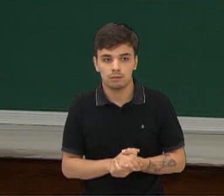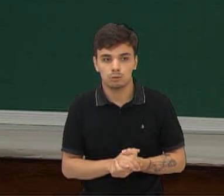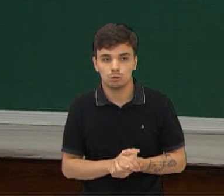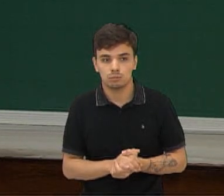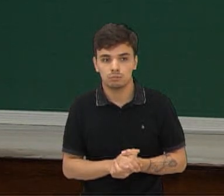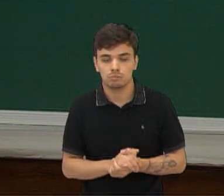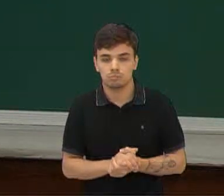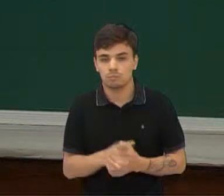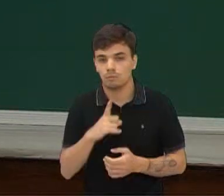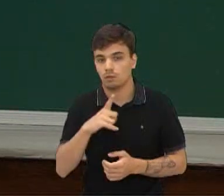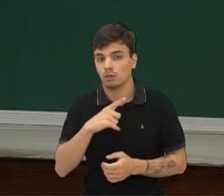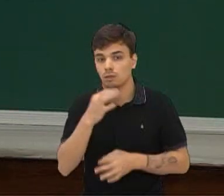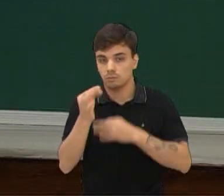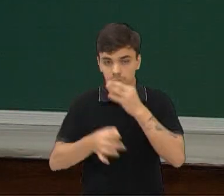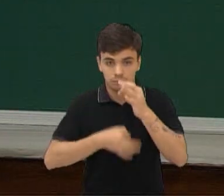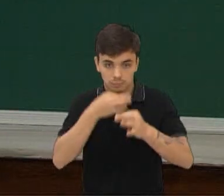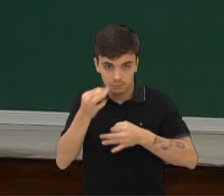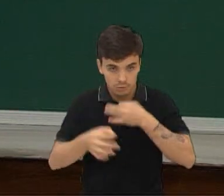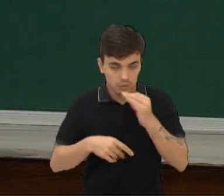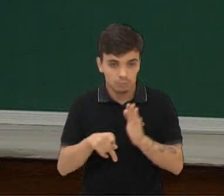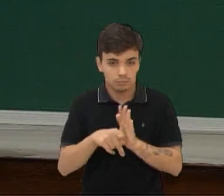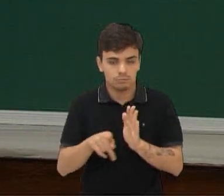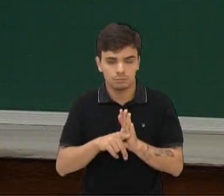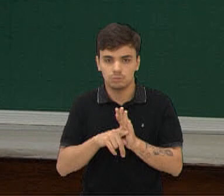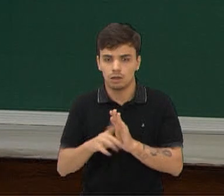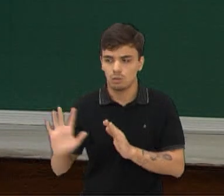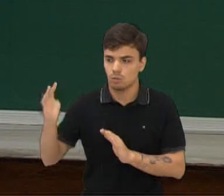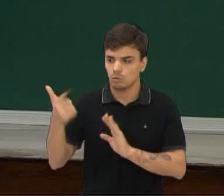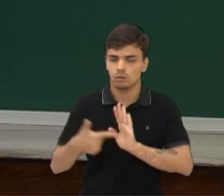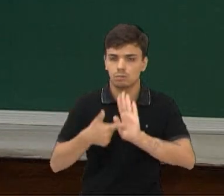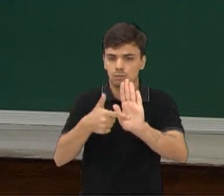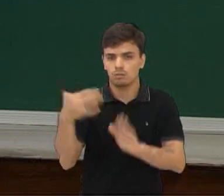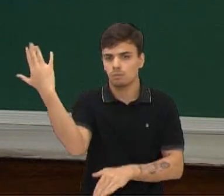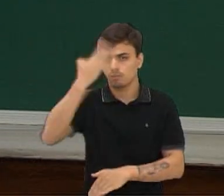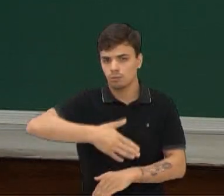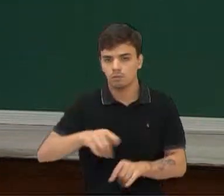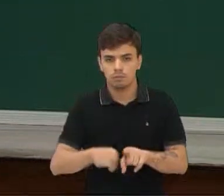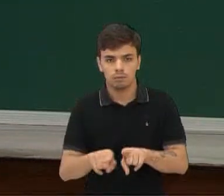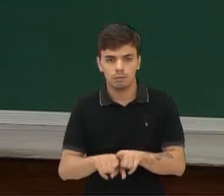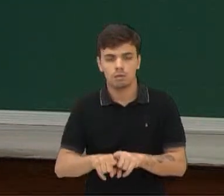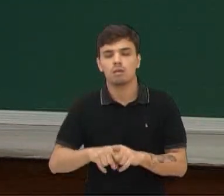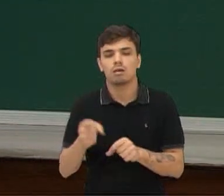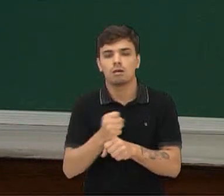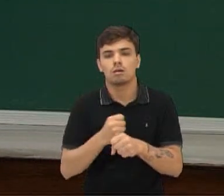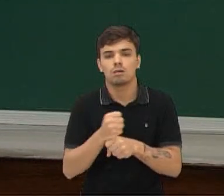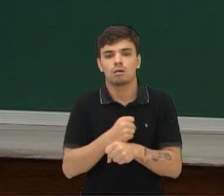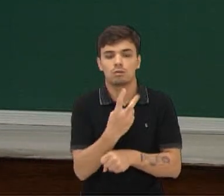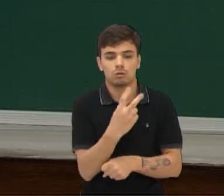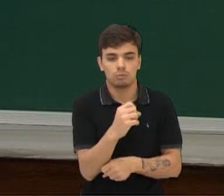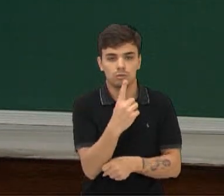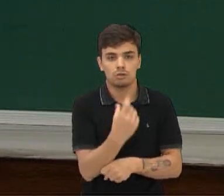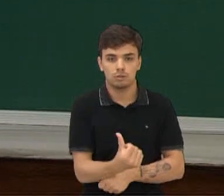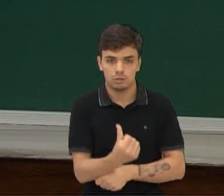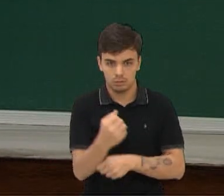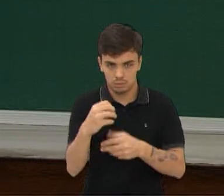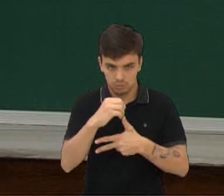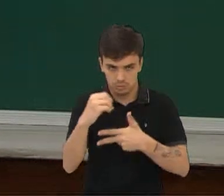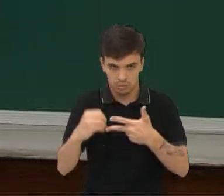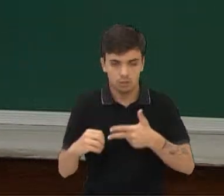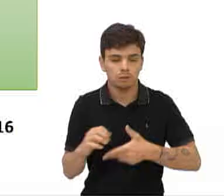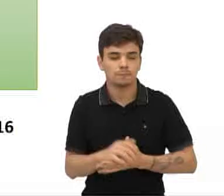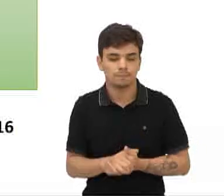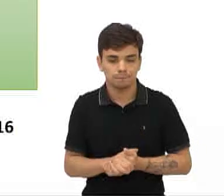tem um argumento por evidência ou comprovação que foi feito pela Marcela Souza Araújo no Enem de 2016. Olha só o que ela